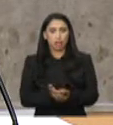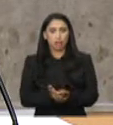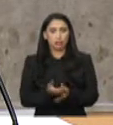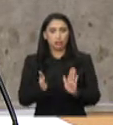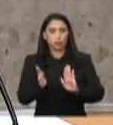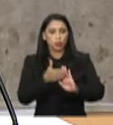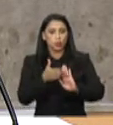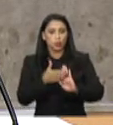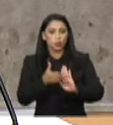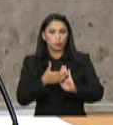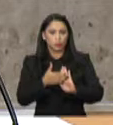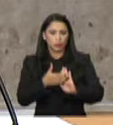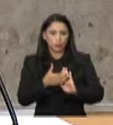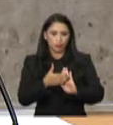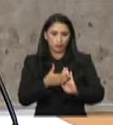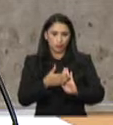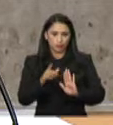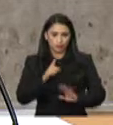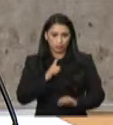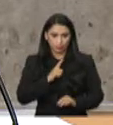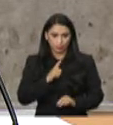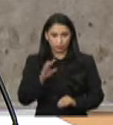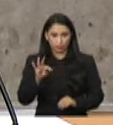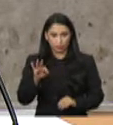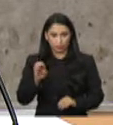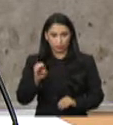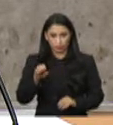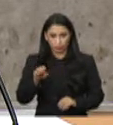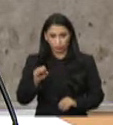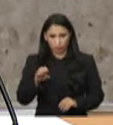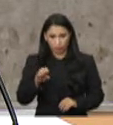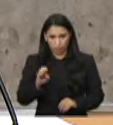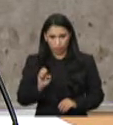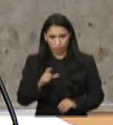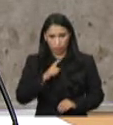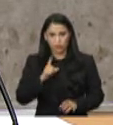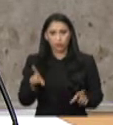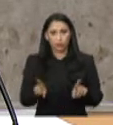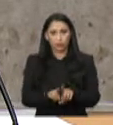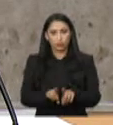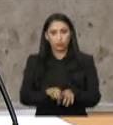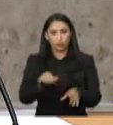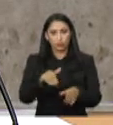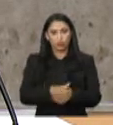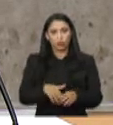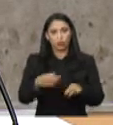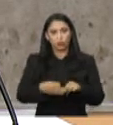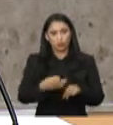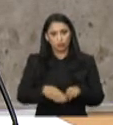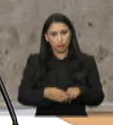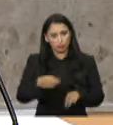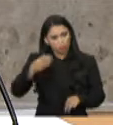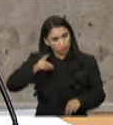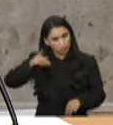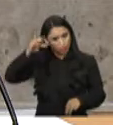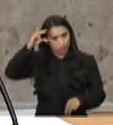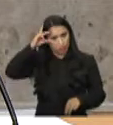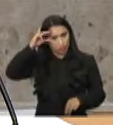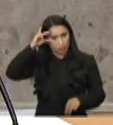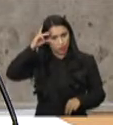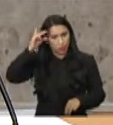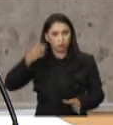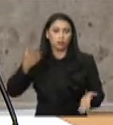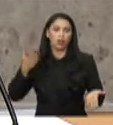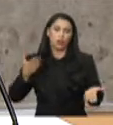proposta de fixação da seguinte tese e do voto me chamo Tainá Mendonça que dava provimento ao agravo